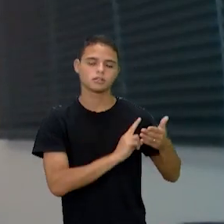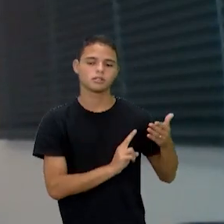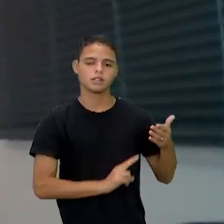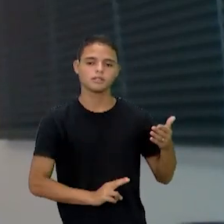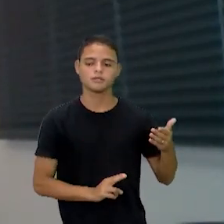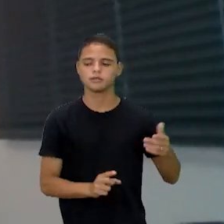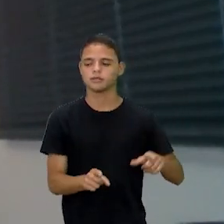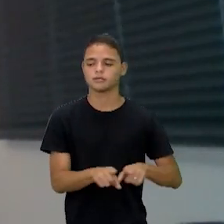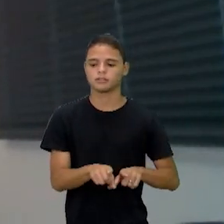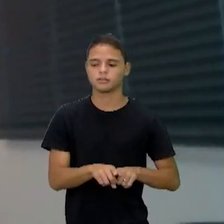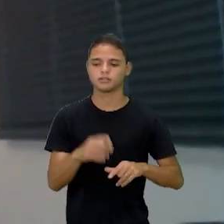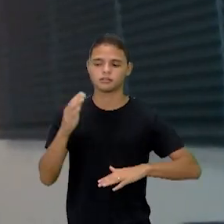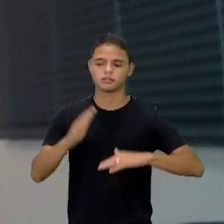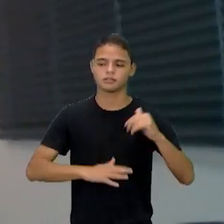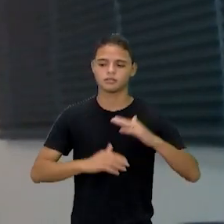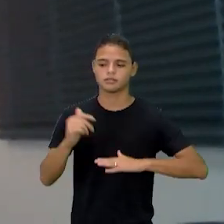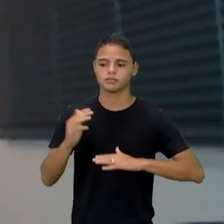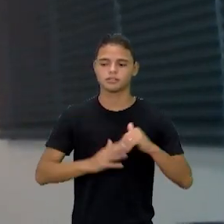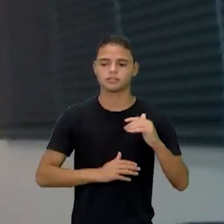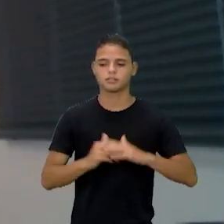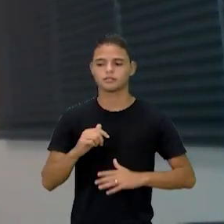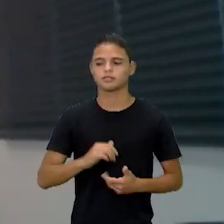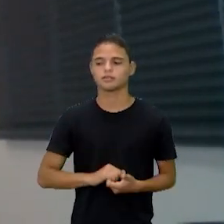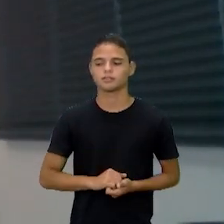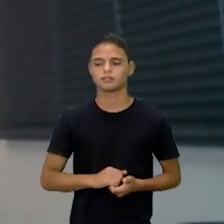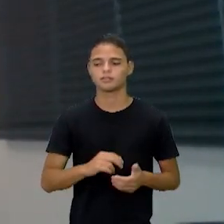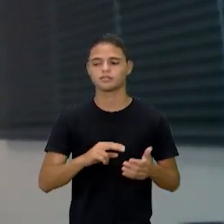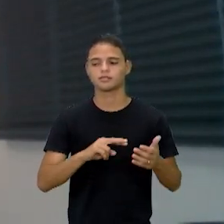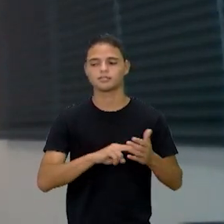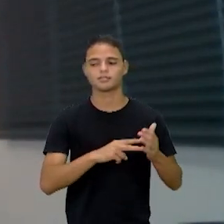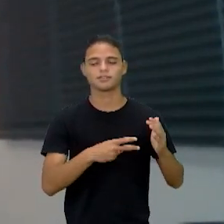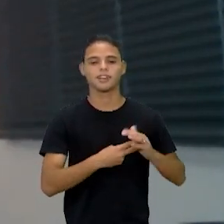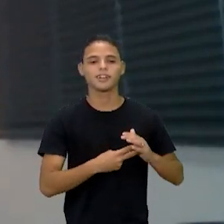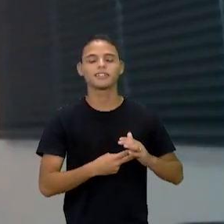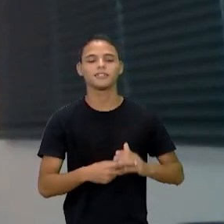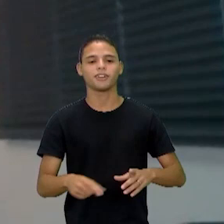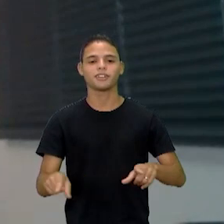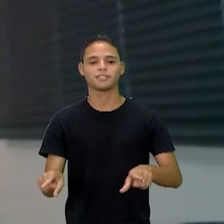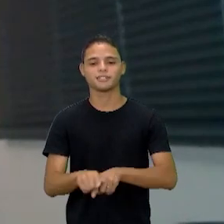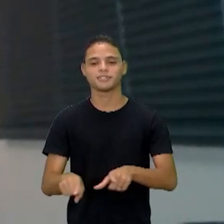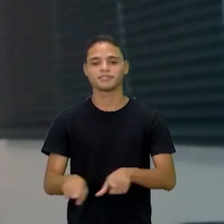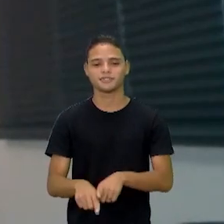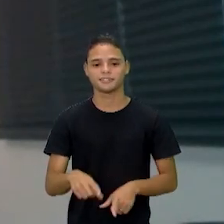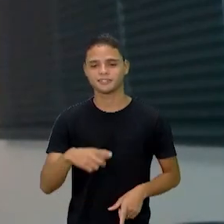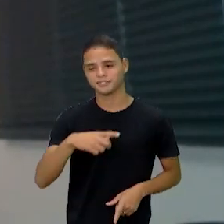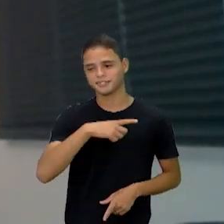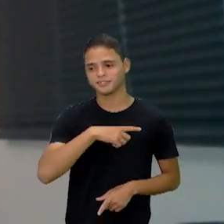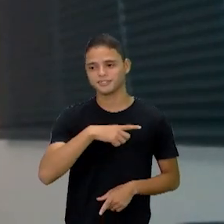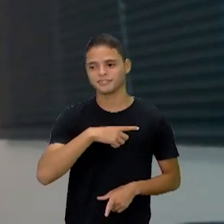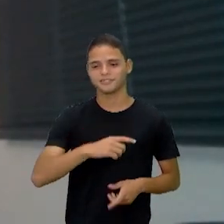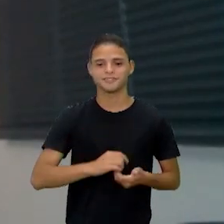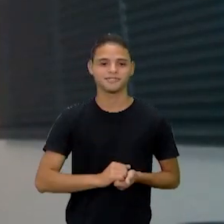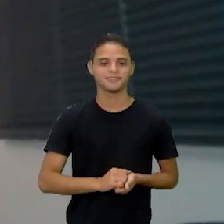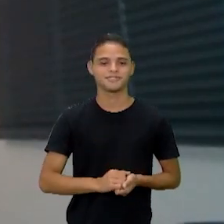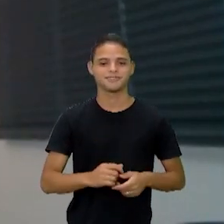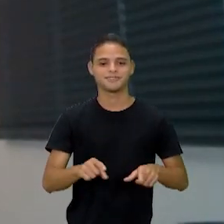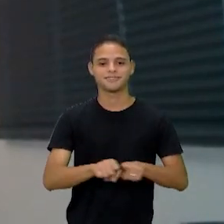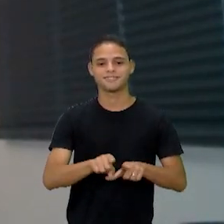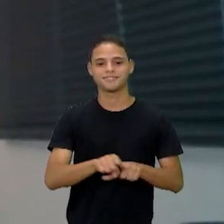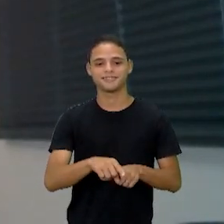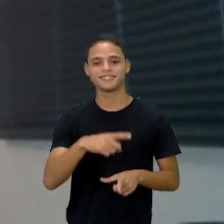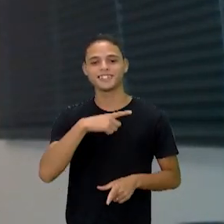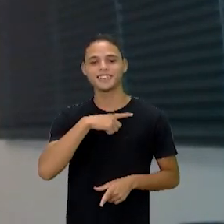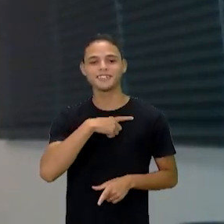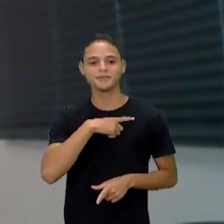estudantes com altas habilidades de superdotação. Então, isso representa que existe um olhar diferente, né? Mas a gente ainda está longe do